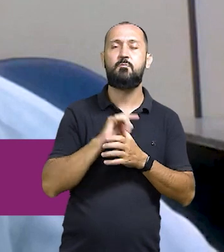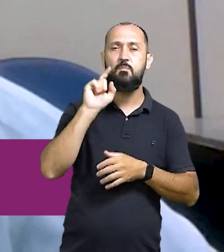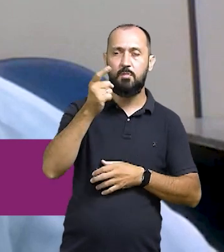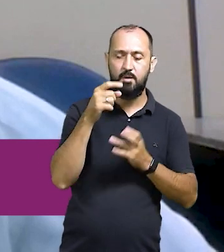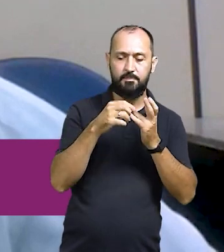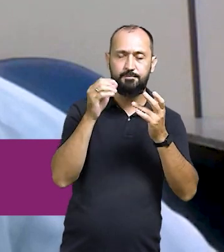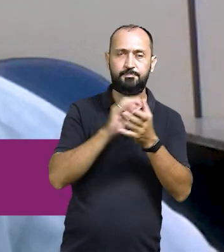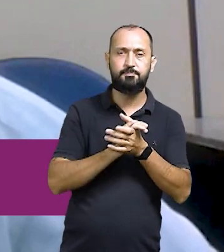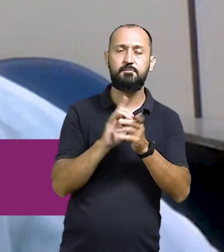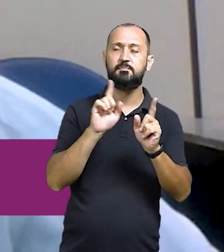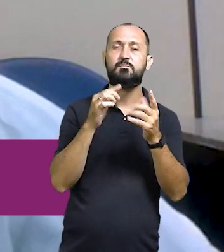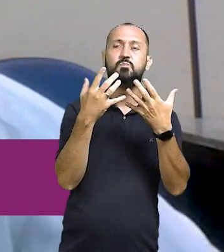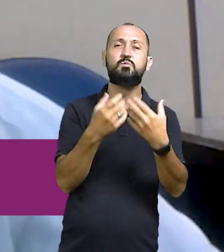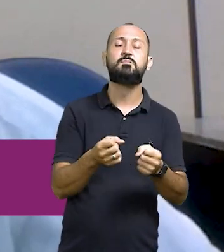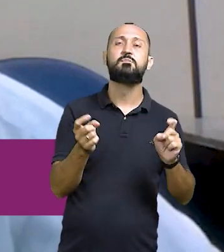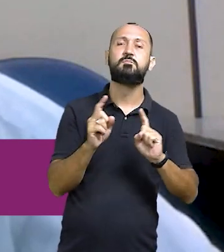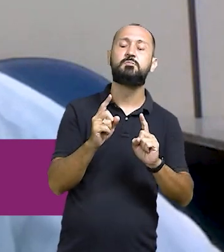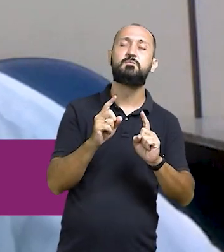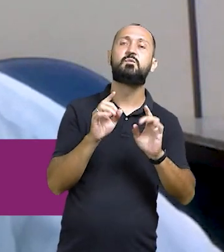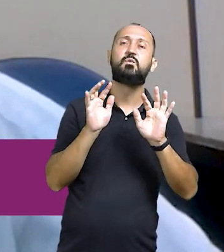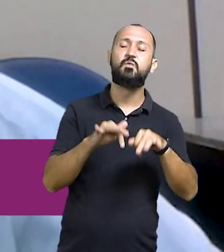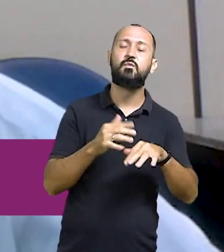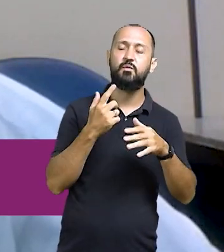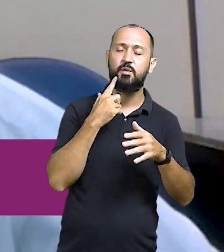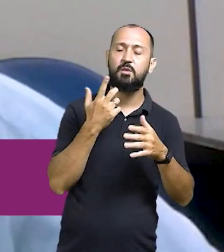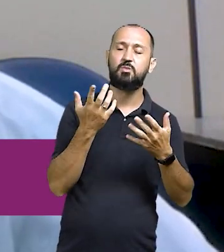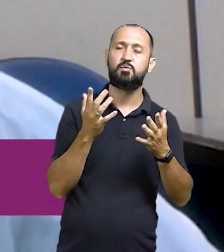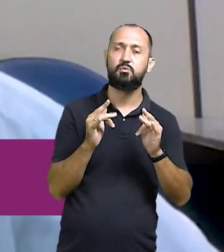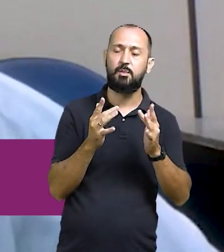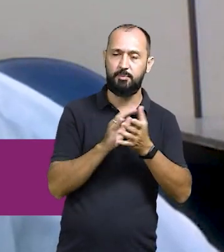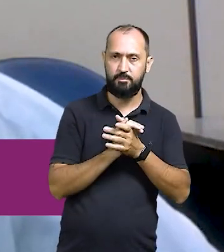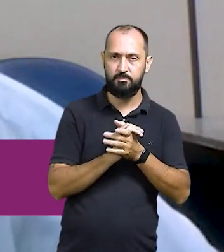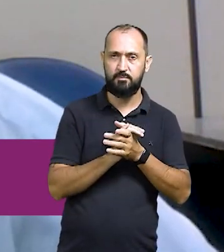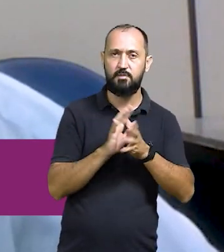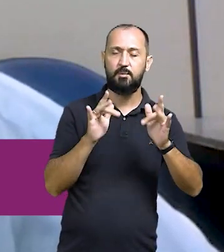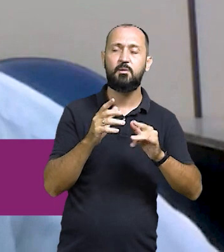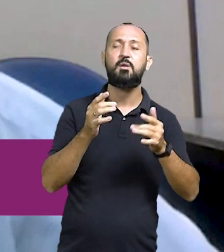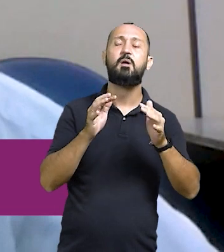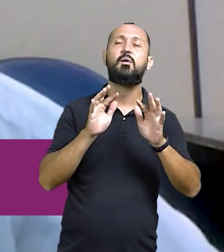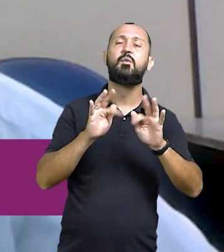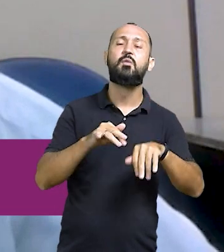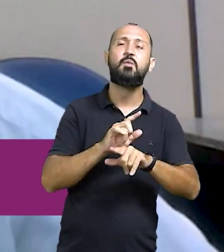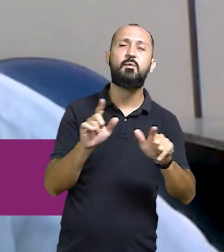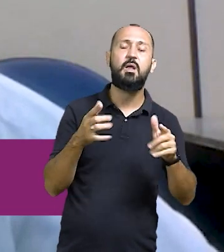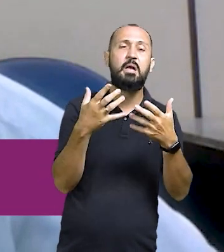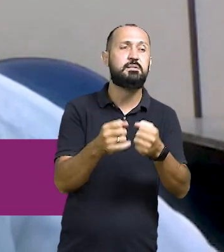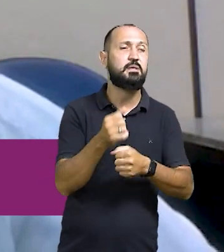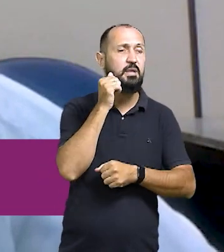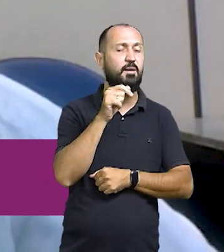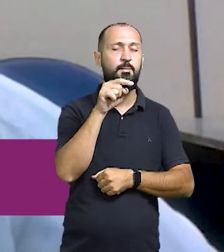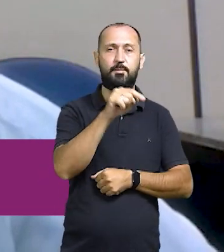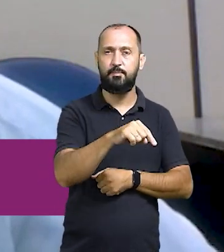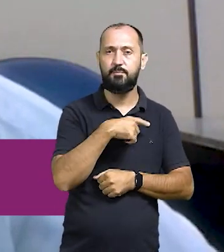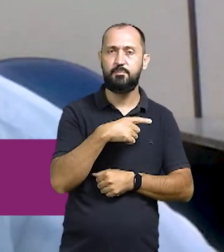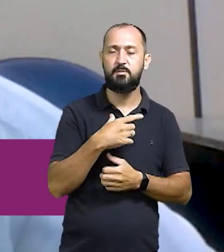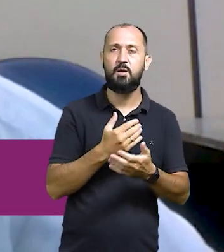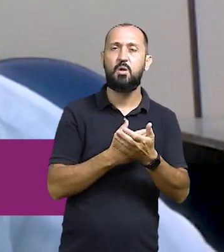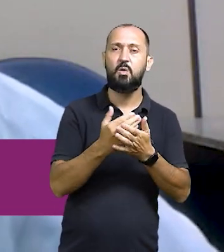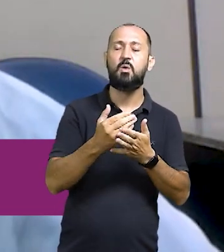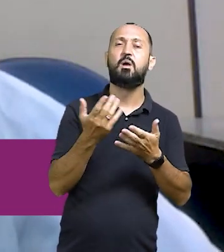debater projetos, às vezes questionam, mas agora só se fala de violência contra a mulher, né? Só se falam desses temas,